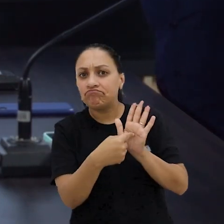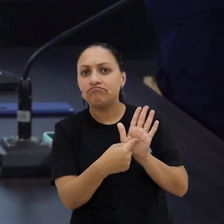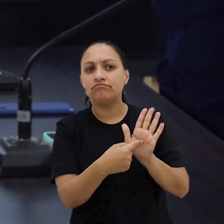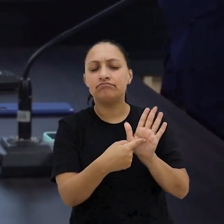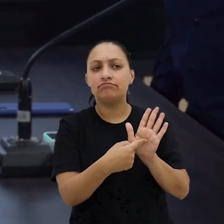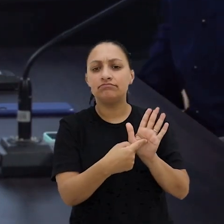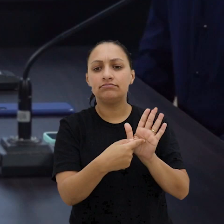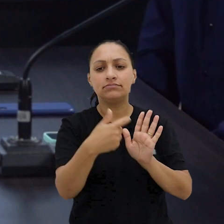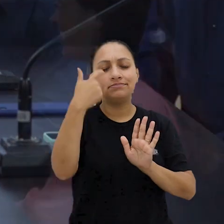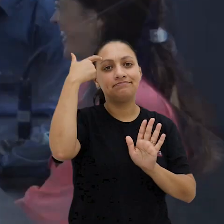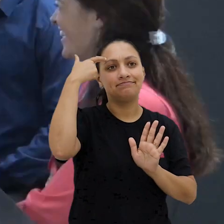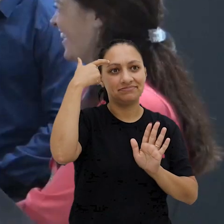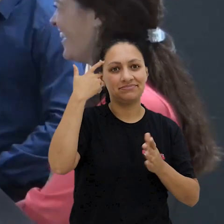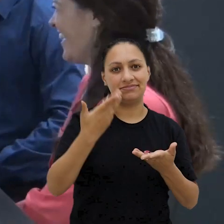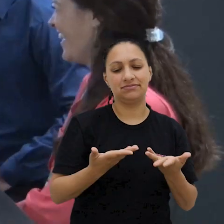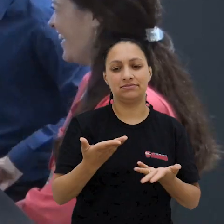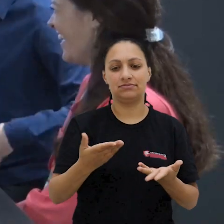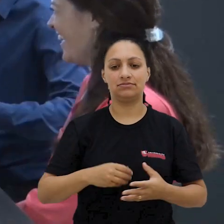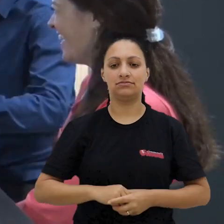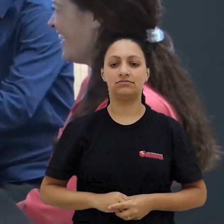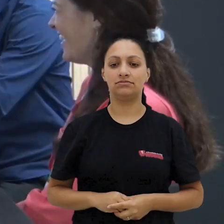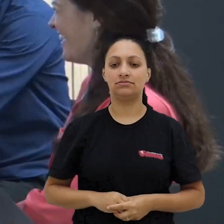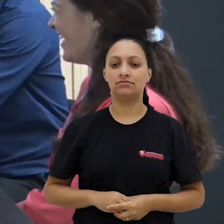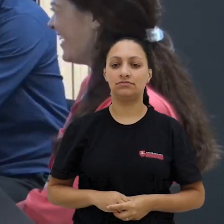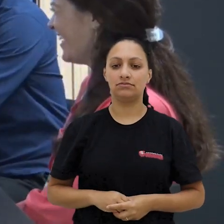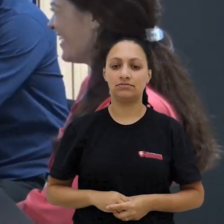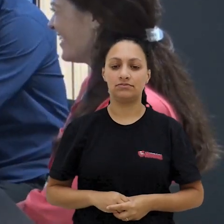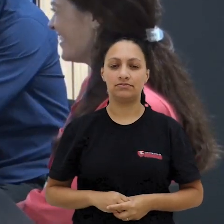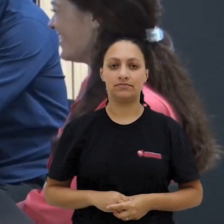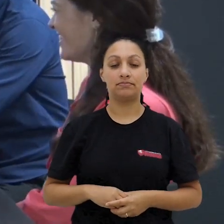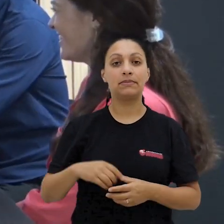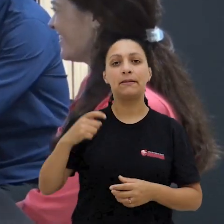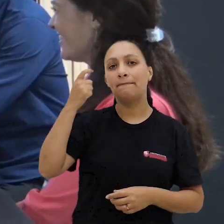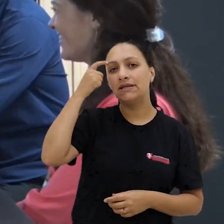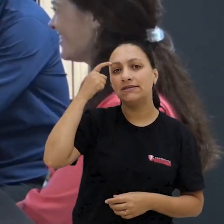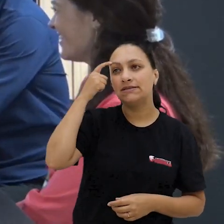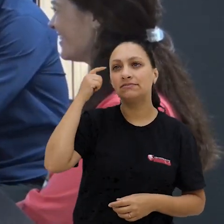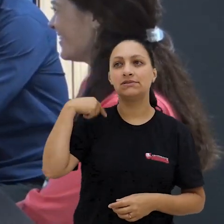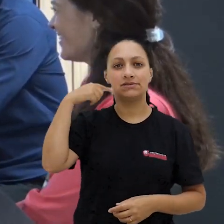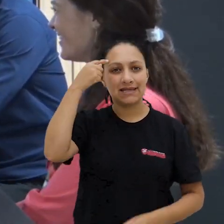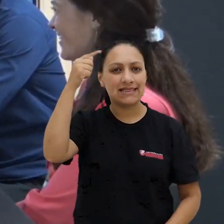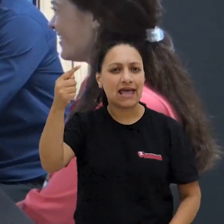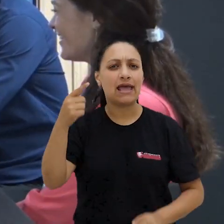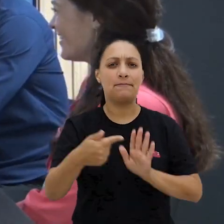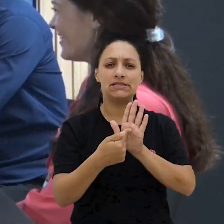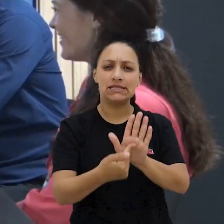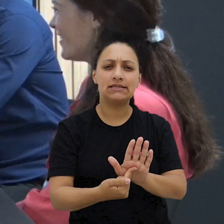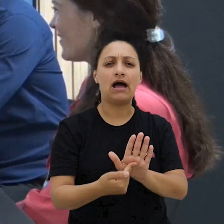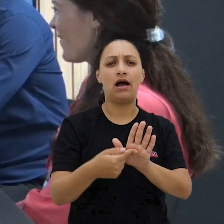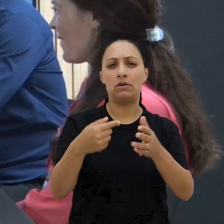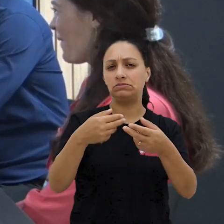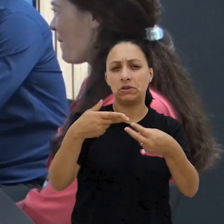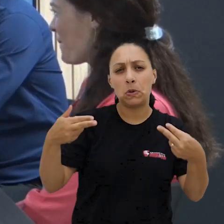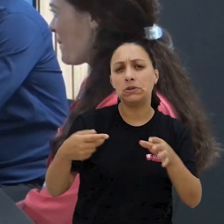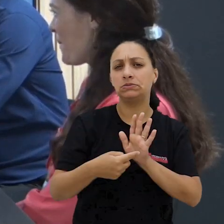tem que parar de fazer estalos com a mão. A gente precisa fazer tal coisa, a gente precisa trazer tal ideia, tá. Que é o que eu, de novo, eu vou levar a